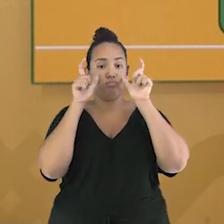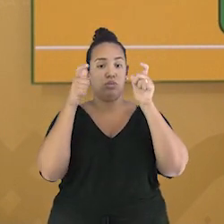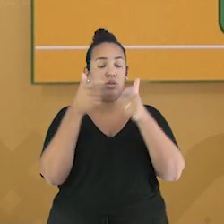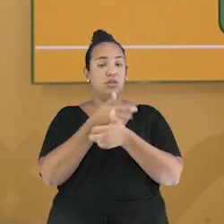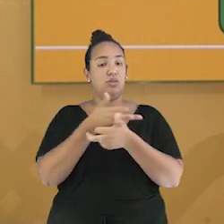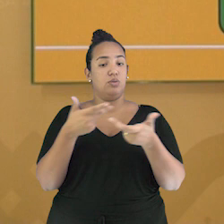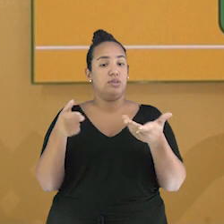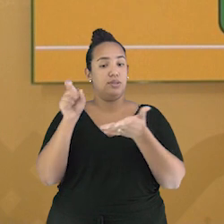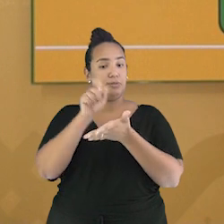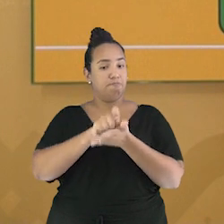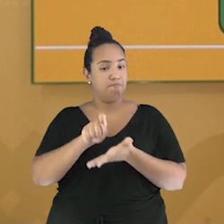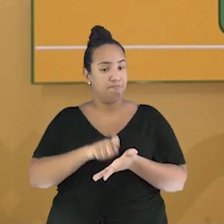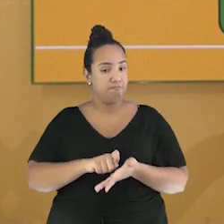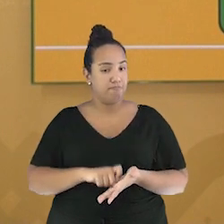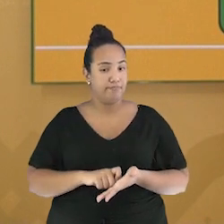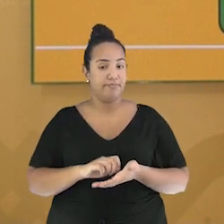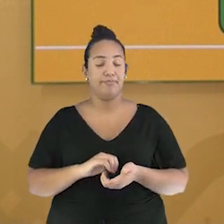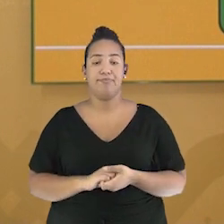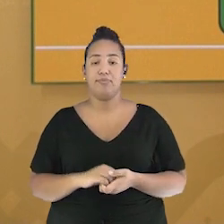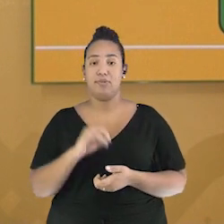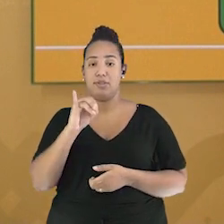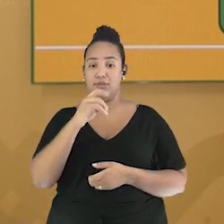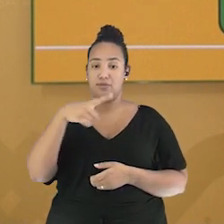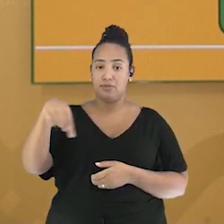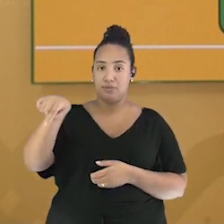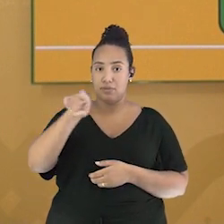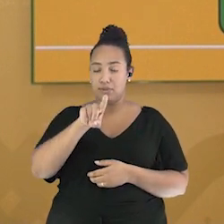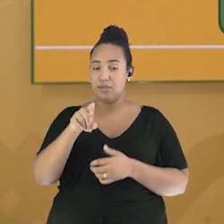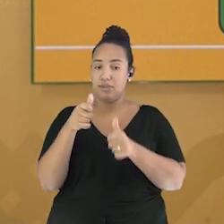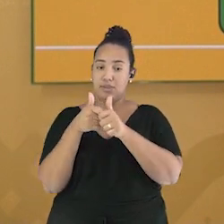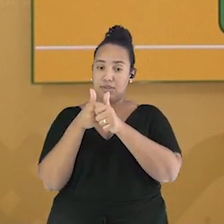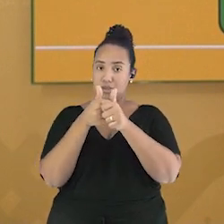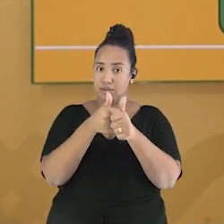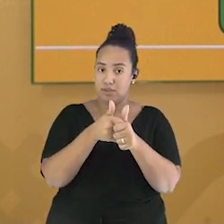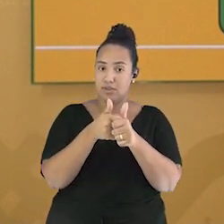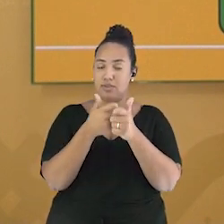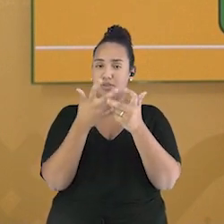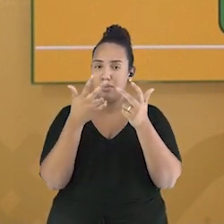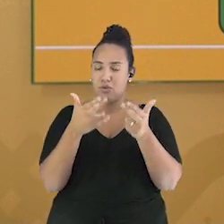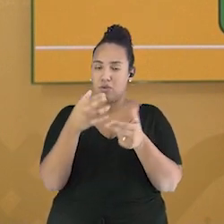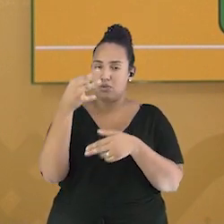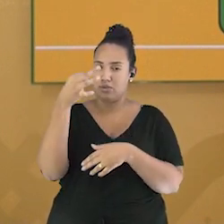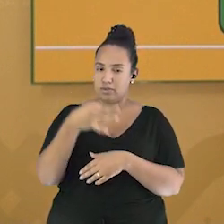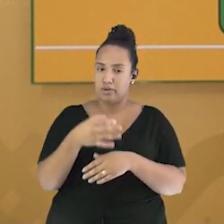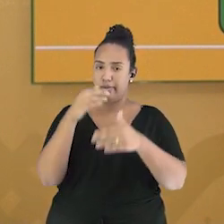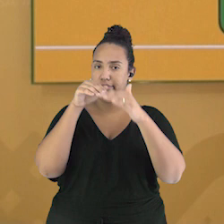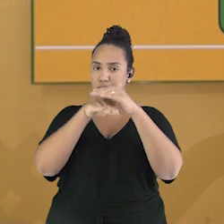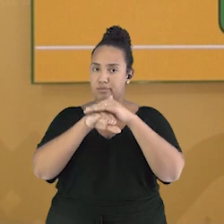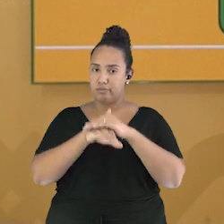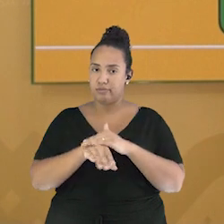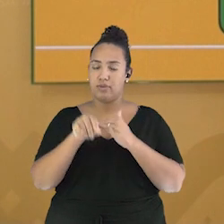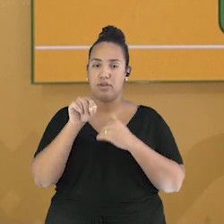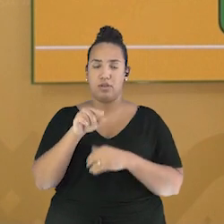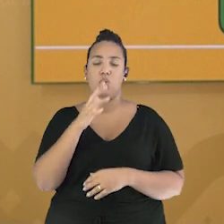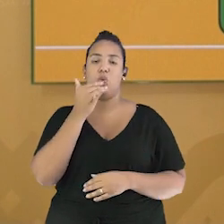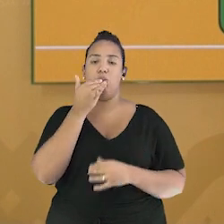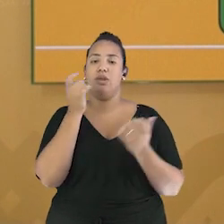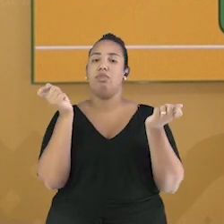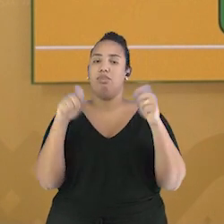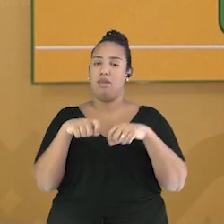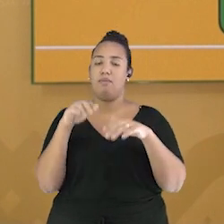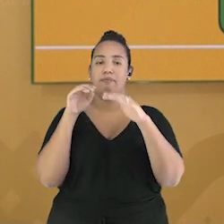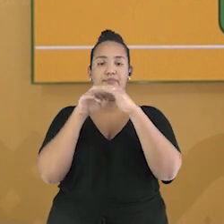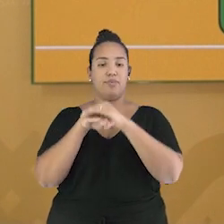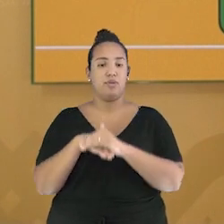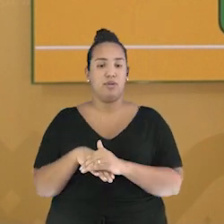escrito na embalagem. E se você seguir direitinho, seu pacote de alimento vai durar mais de um dia, a não ser